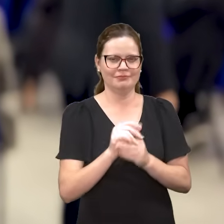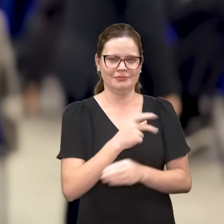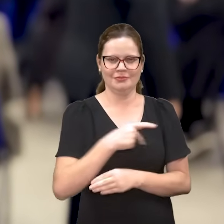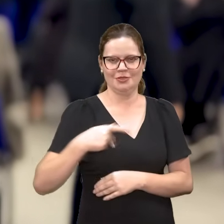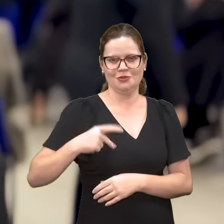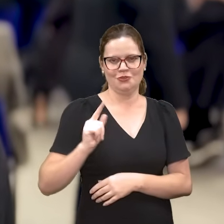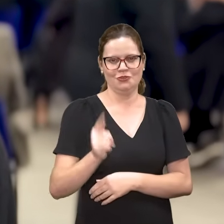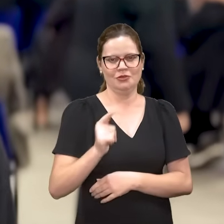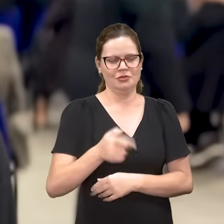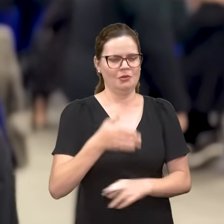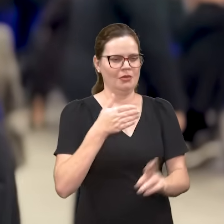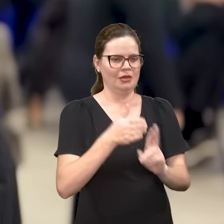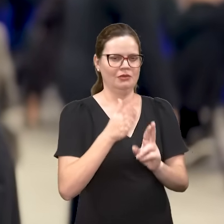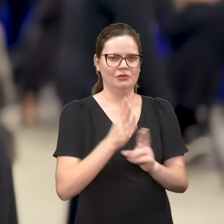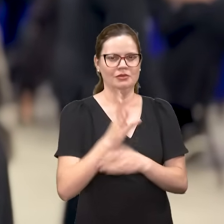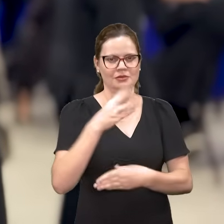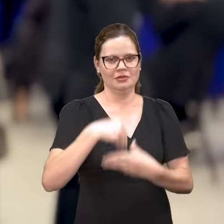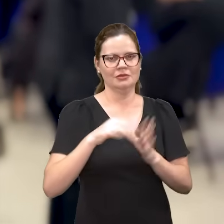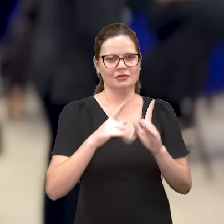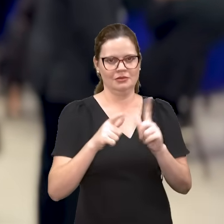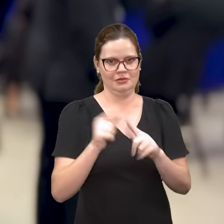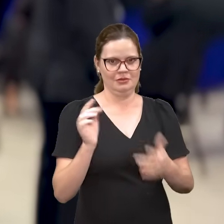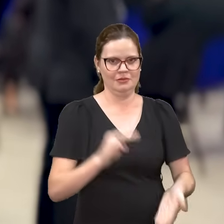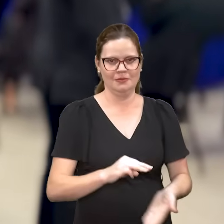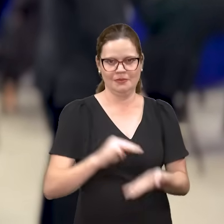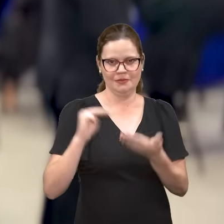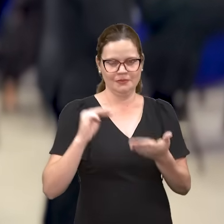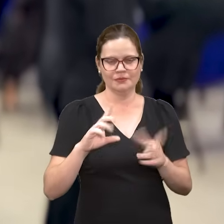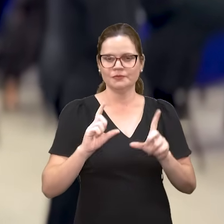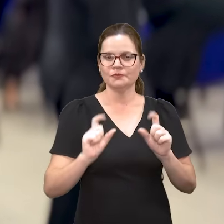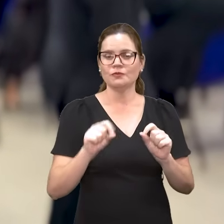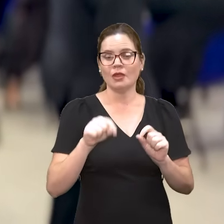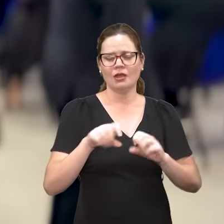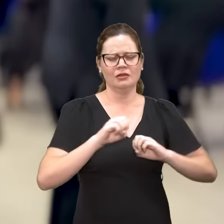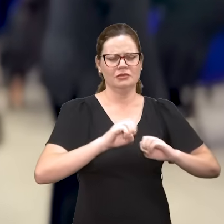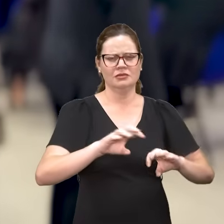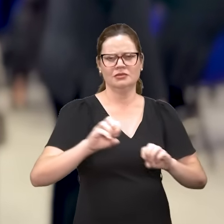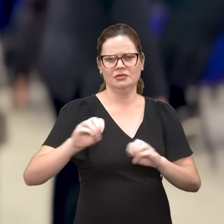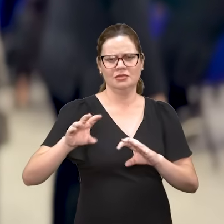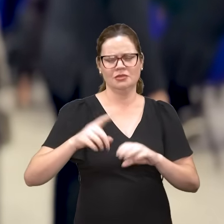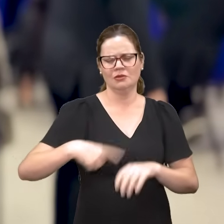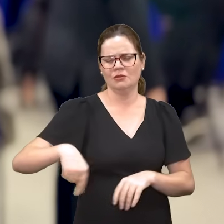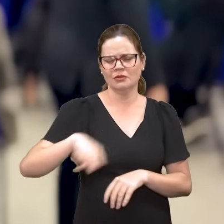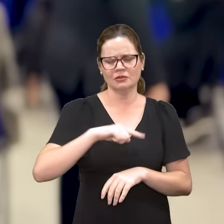é uma referência da Igreja Maranata, né? O que ele deixa é um legado de ensino